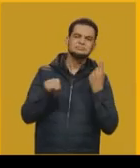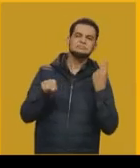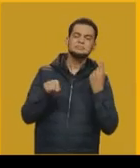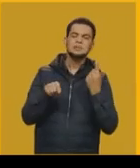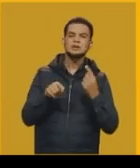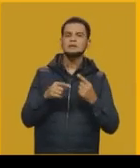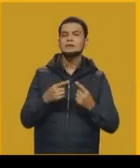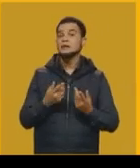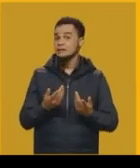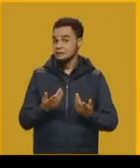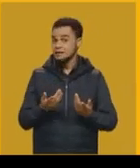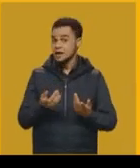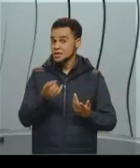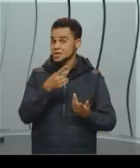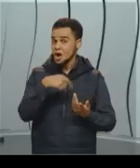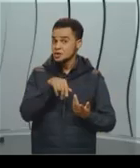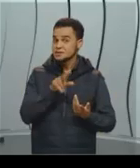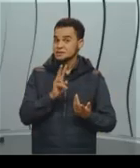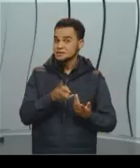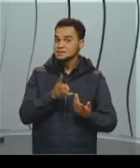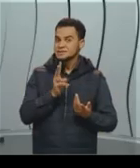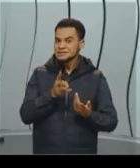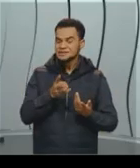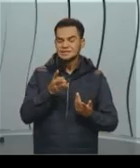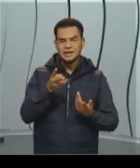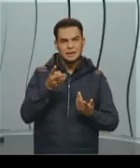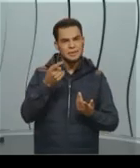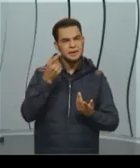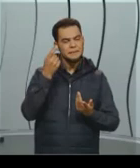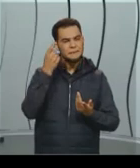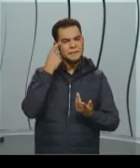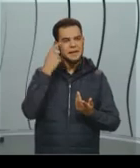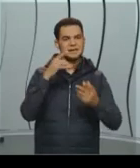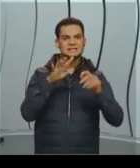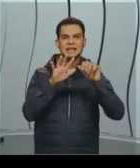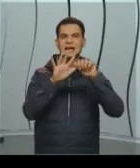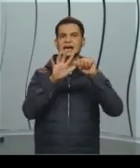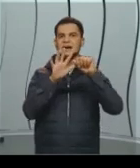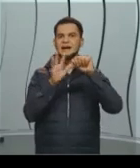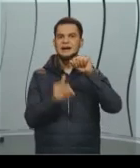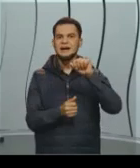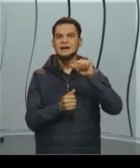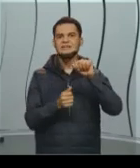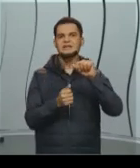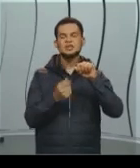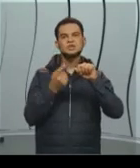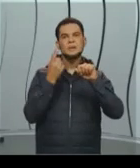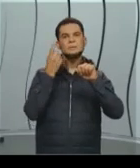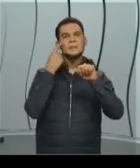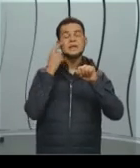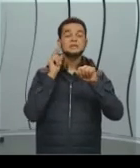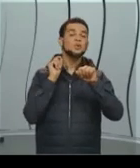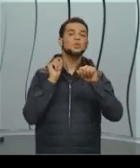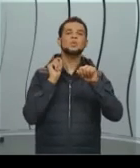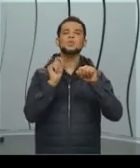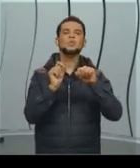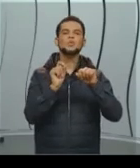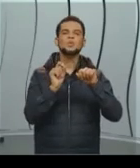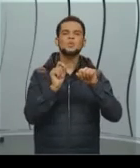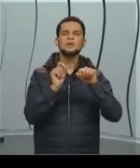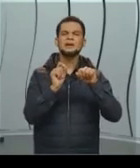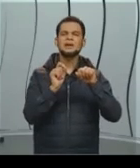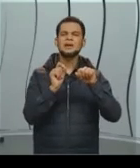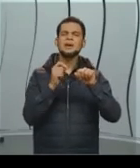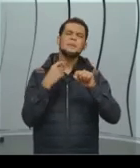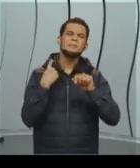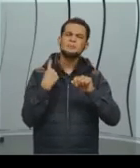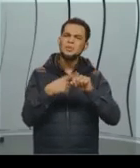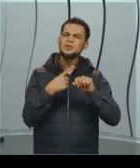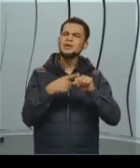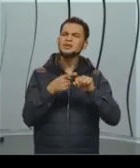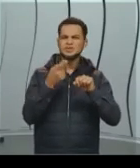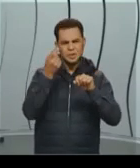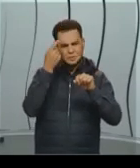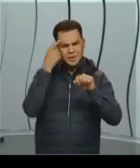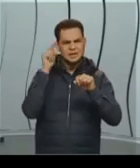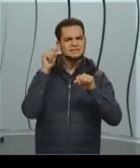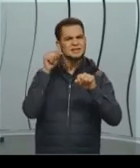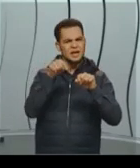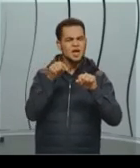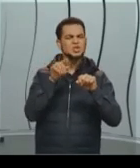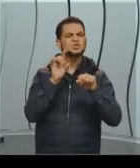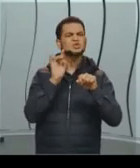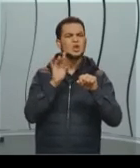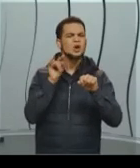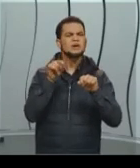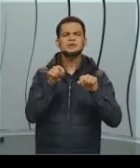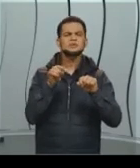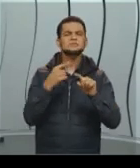nós associamos aí à África, né? Comumente elas são associadas e o porquê dessas associações, né?